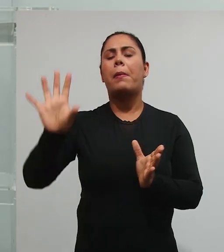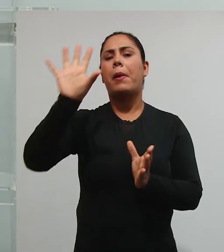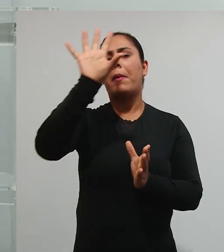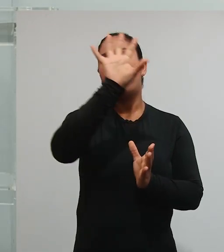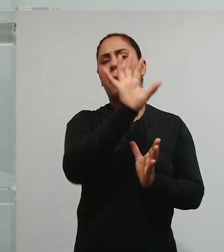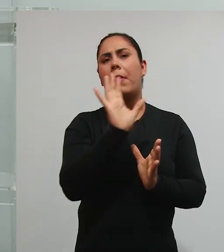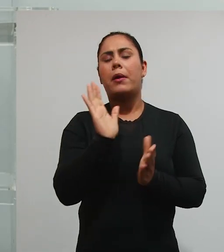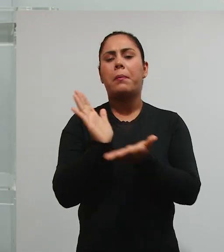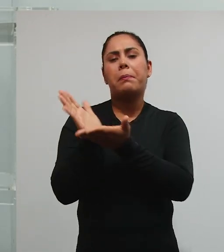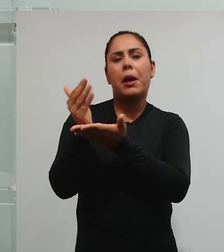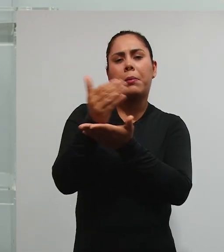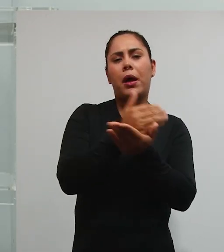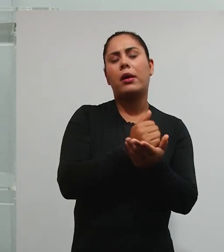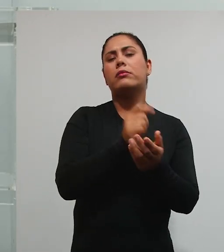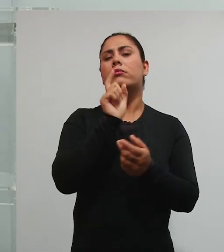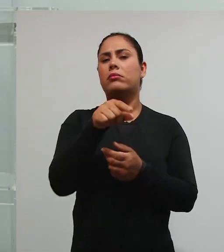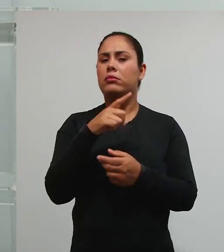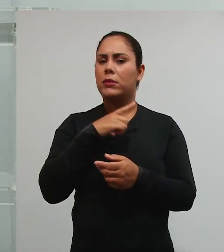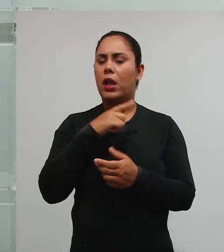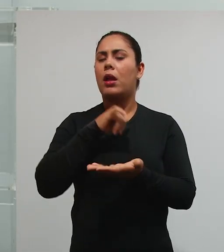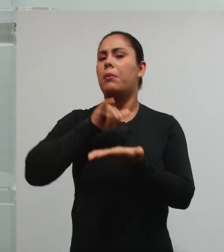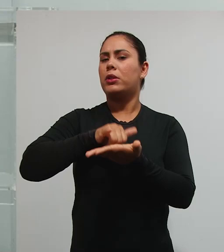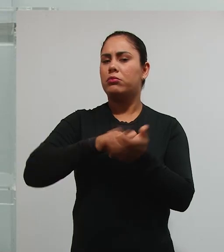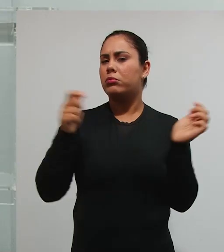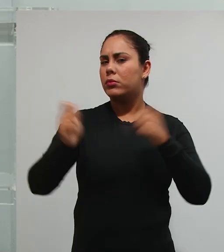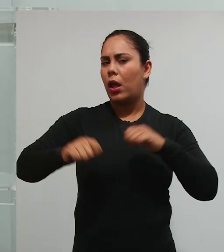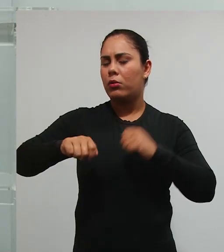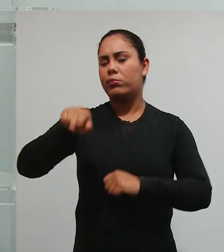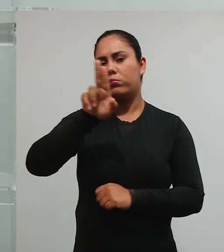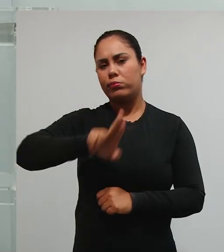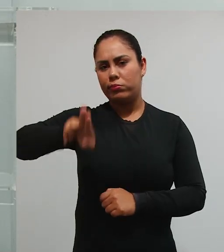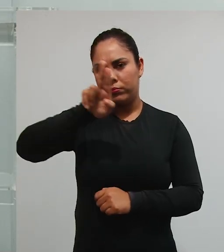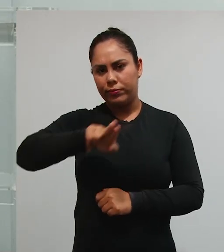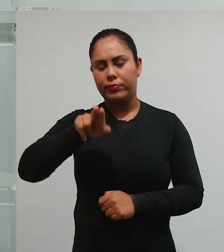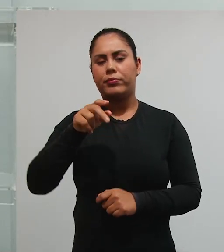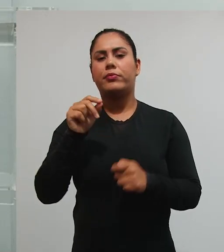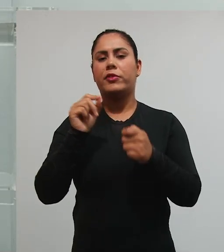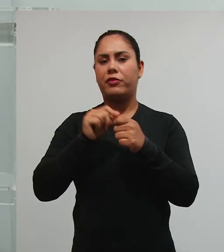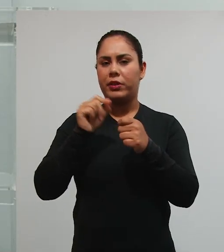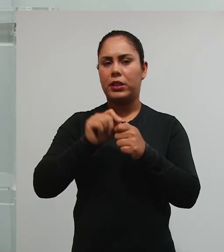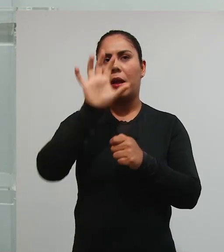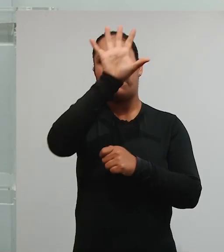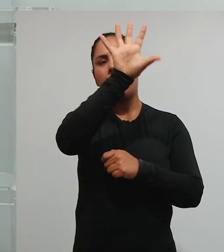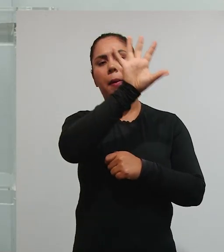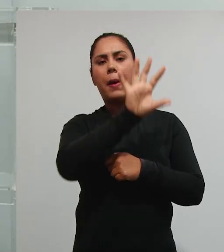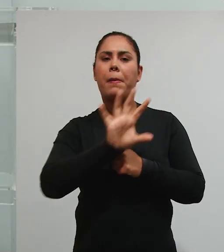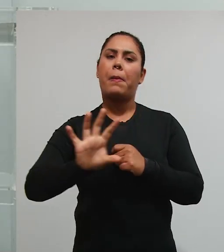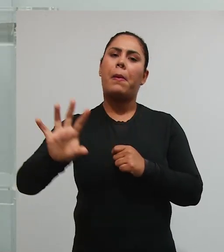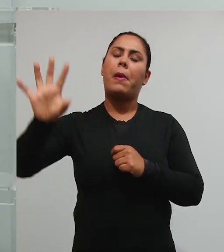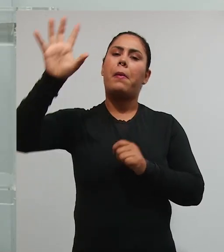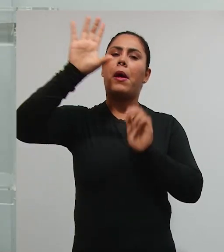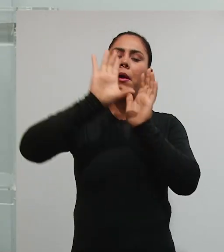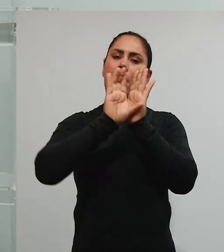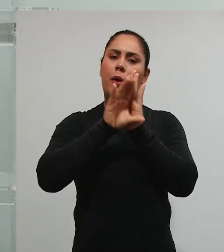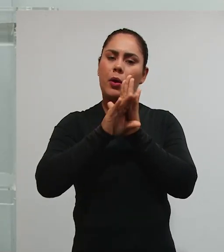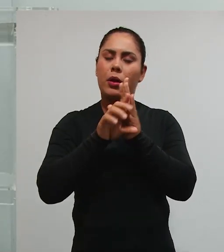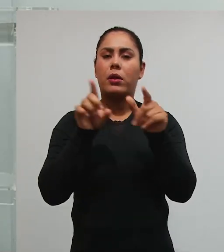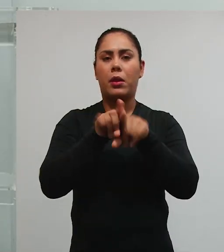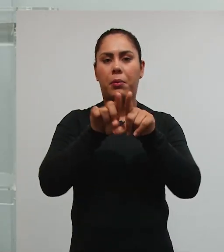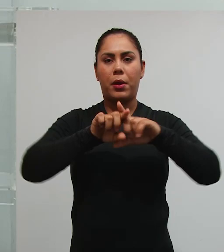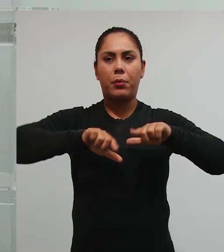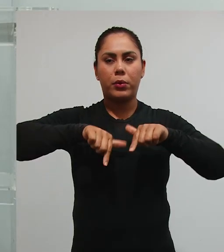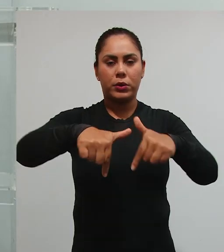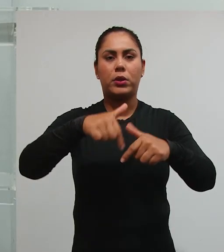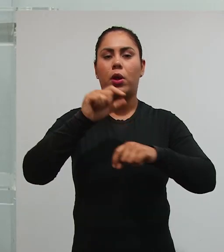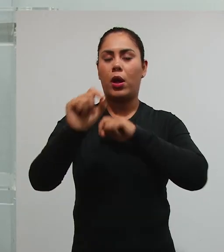tem o CMap Tools, tem vários aplicativos que podem ser utilizados para a construção de mapas conceituais.